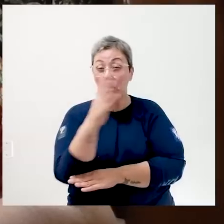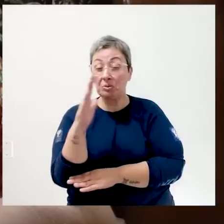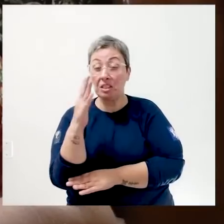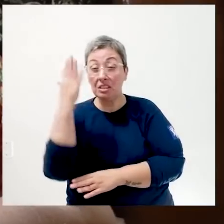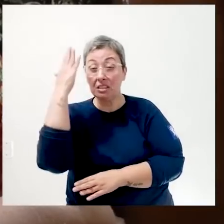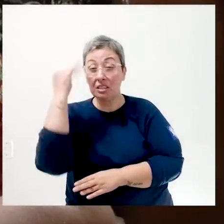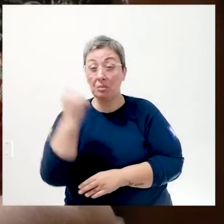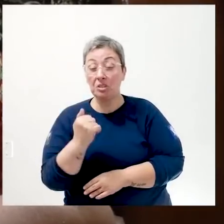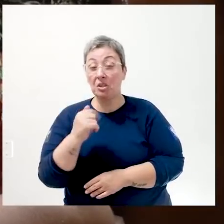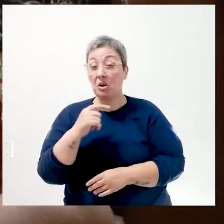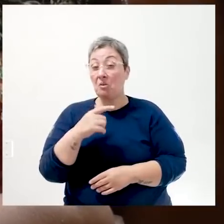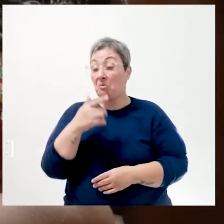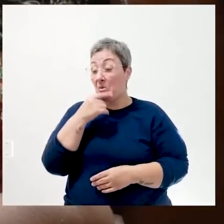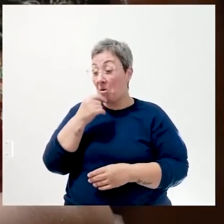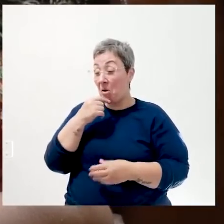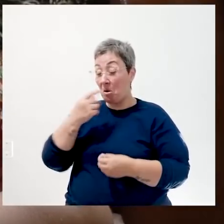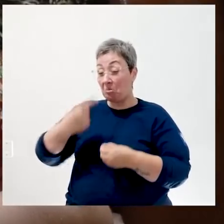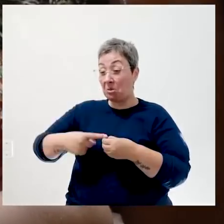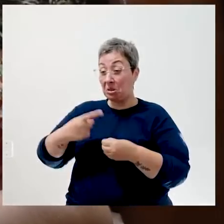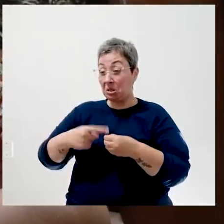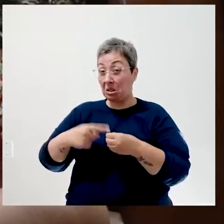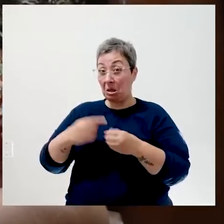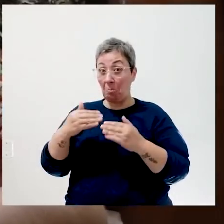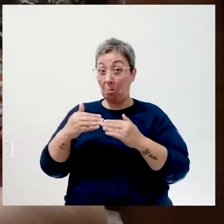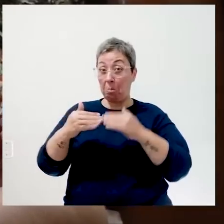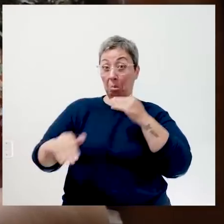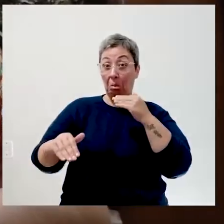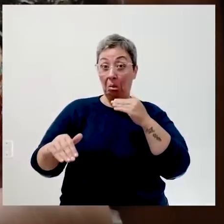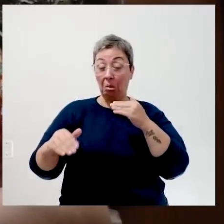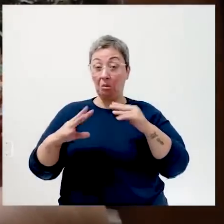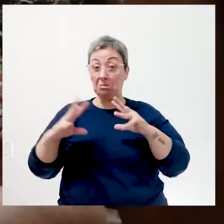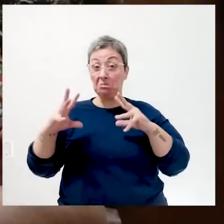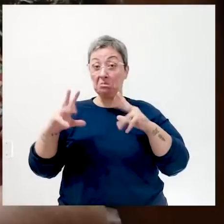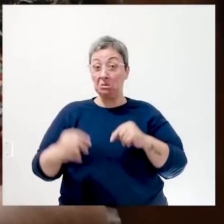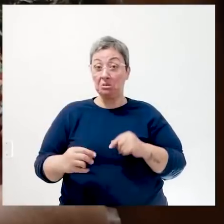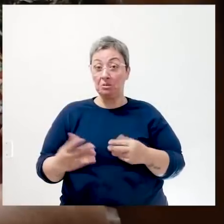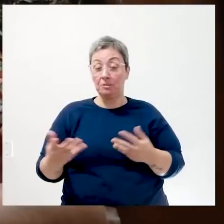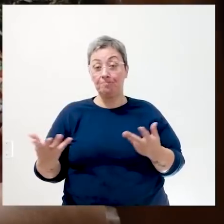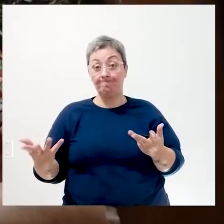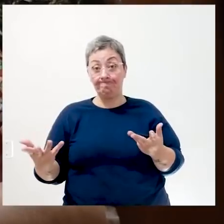natureza. Homem da cidade que já ficou desconectado de tudo.